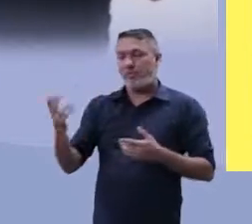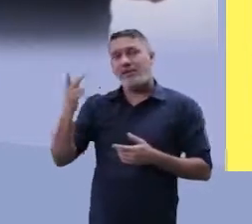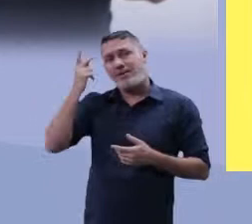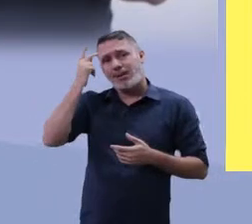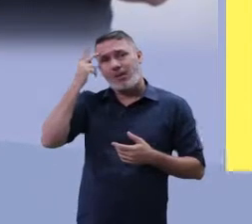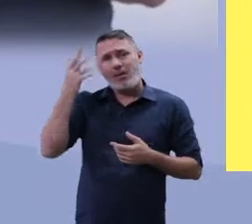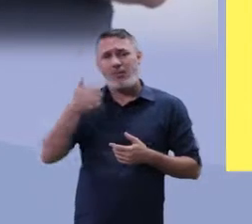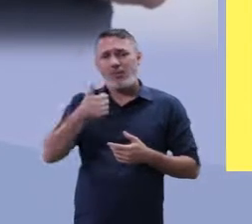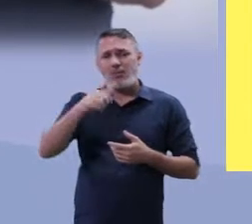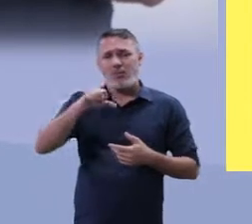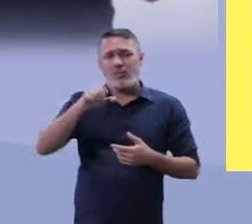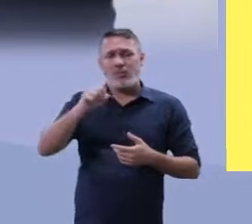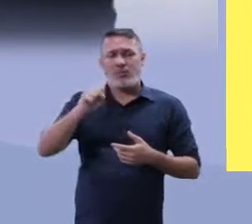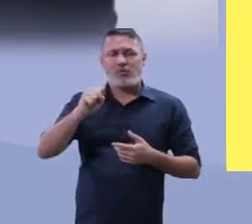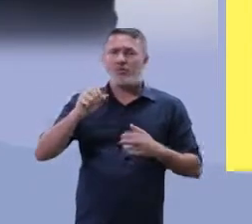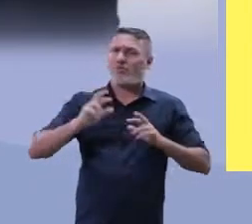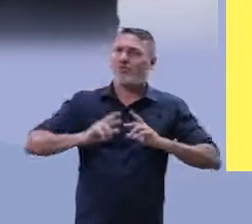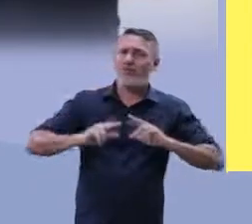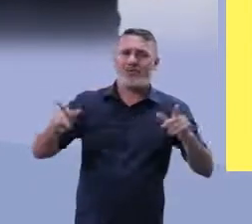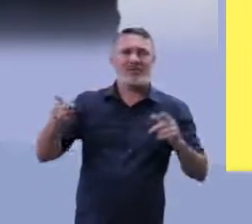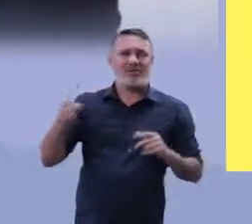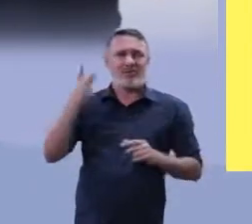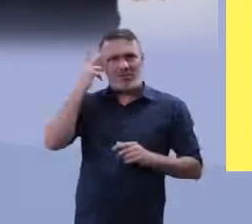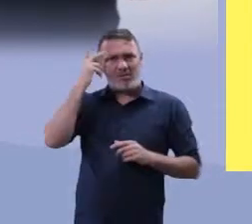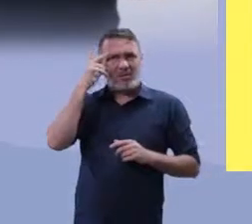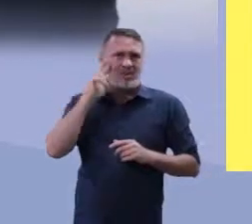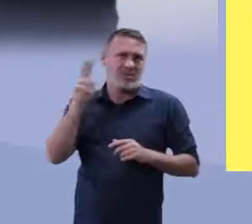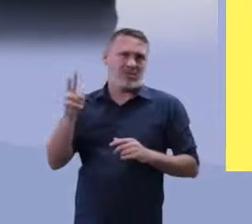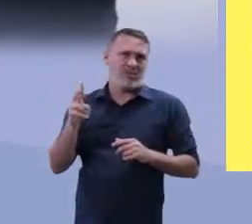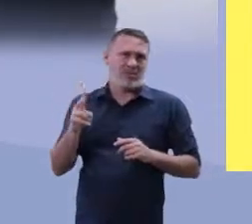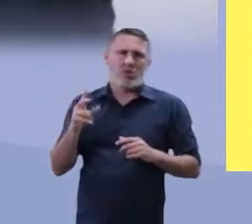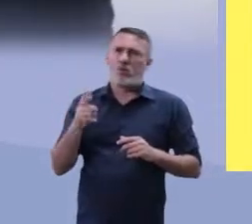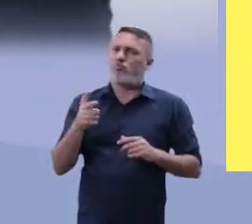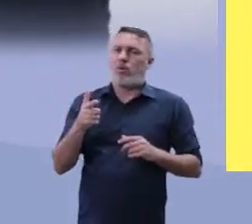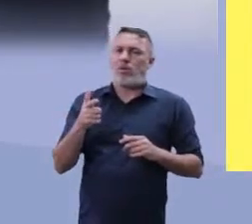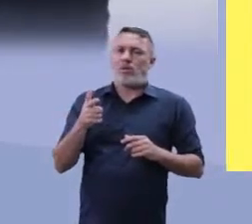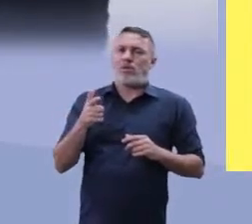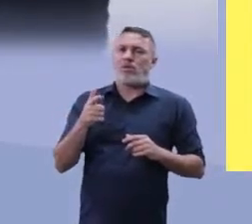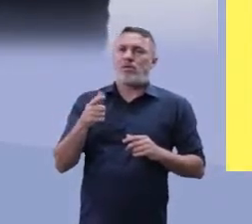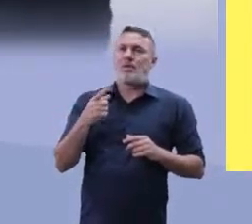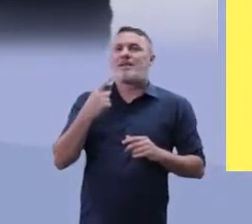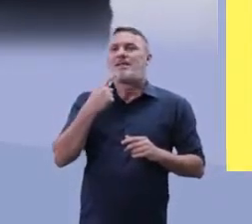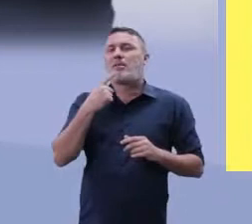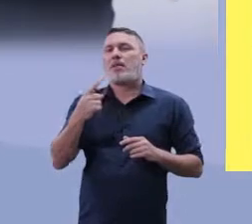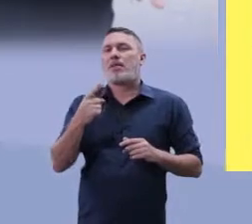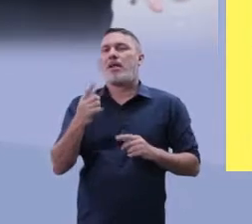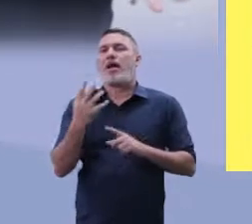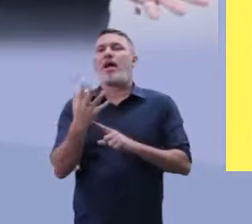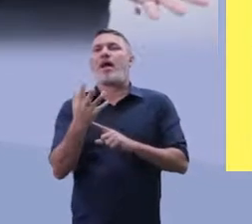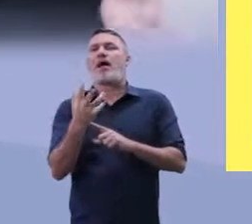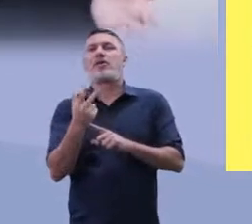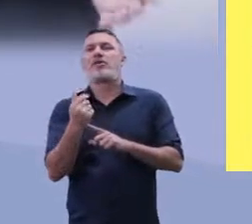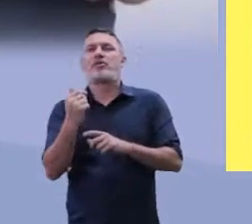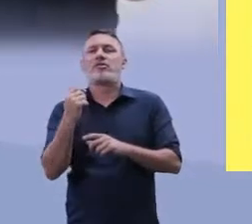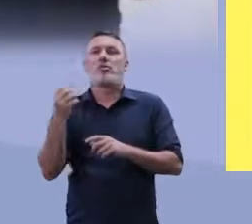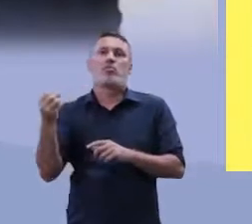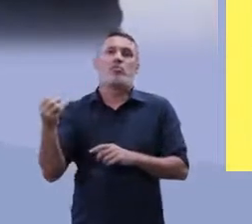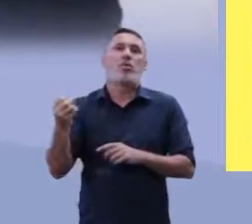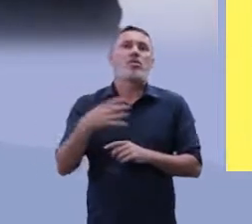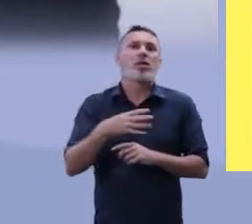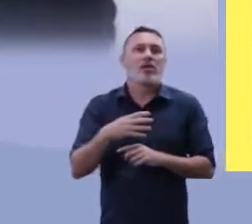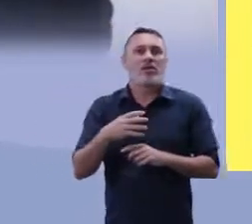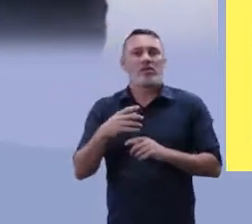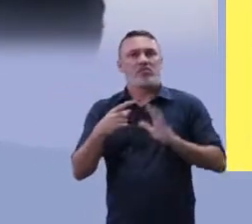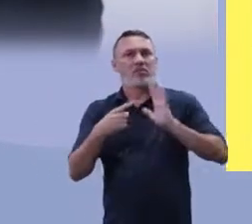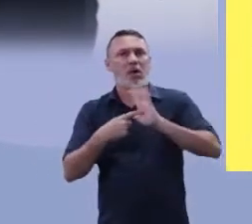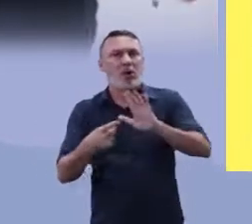1918, olha que linda São Paulo do início do século. Ainda não havia Semana de Arte Moderna, ainda